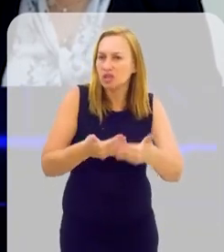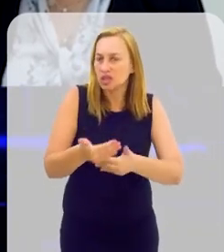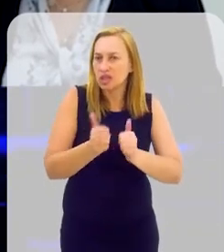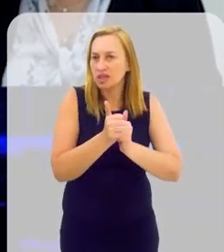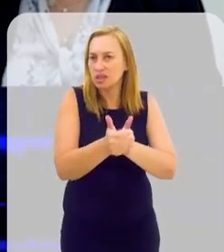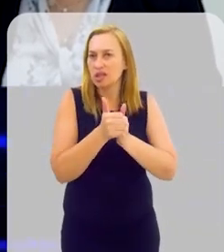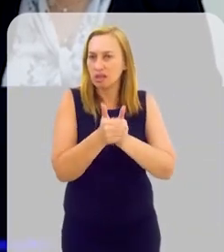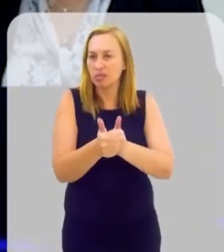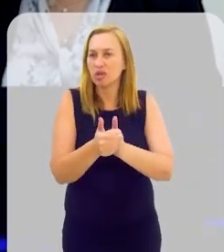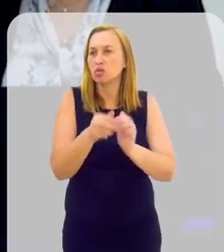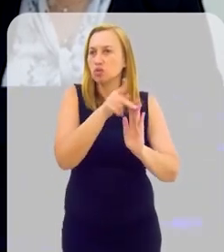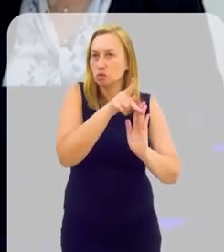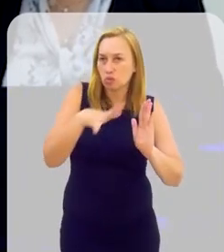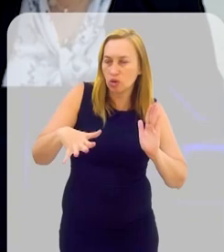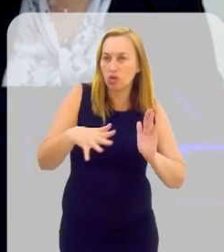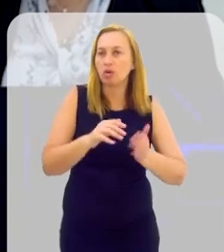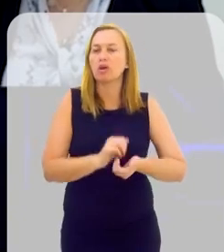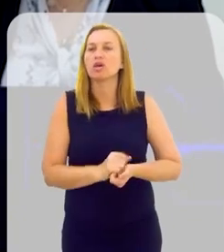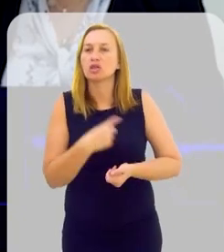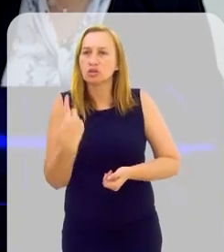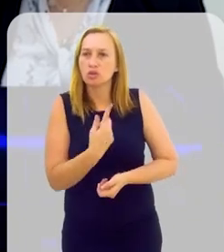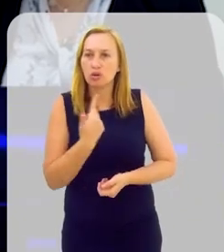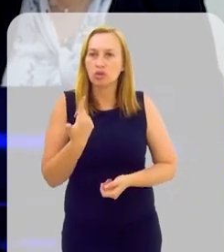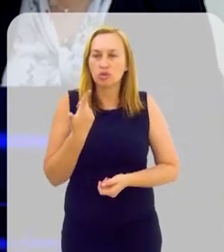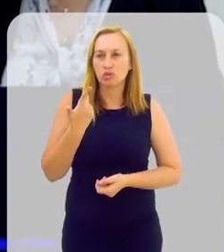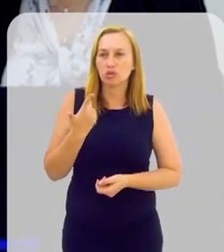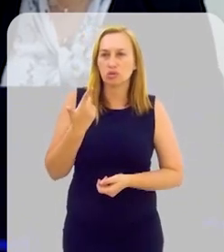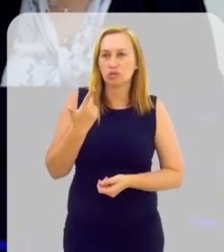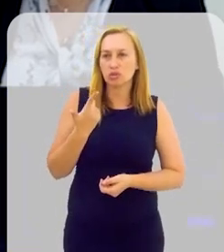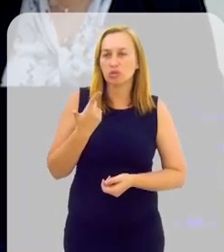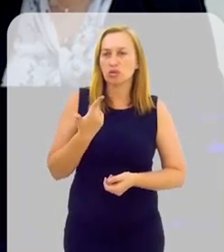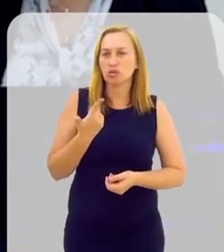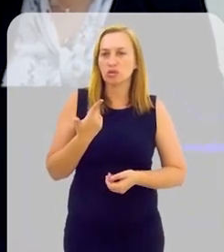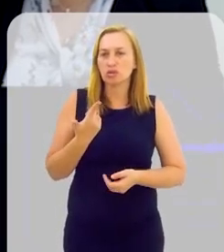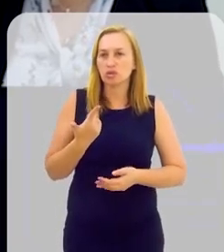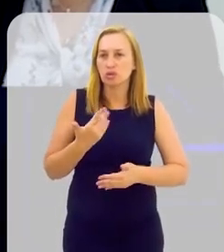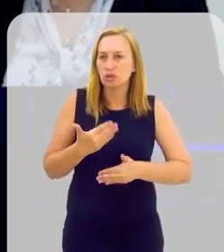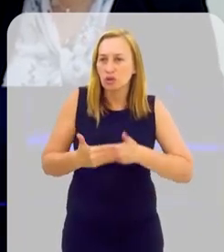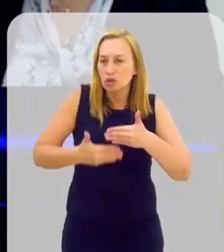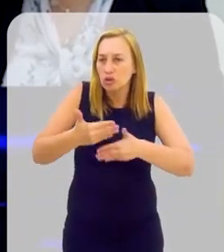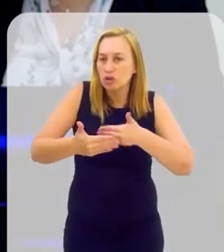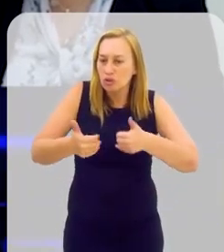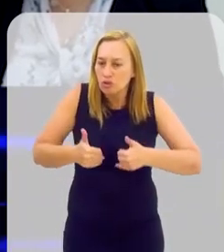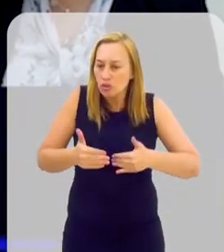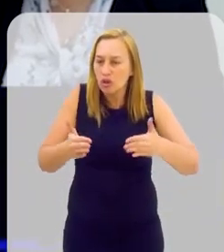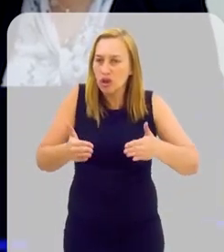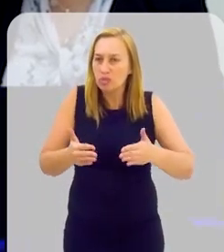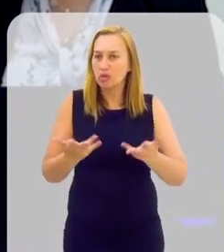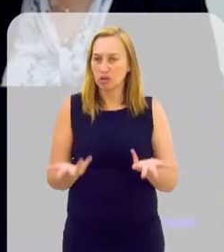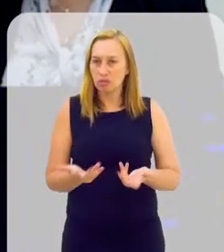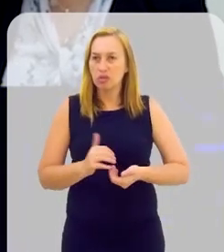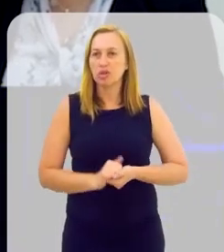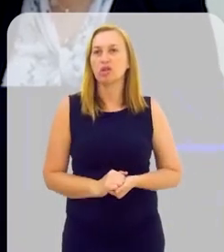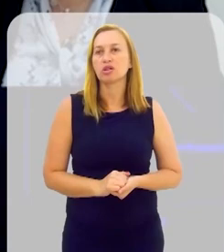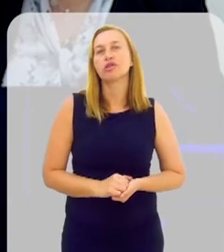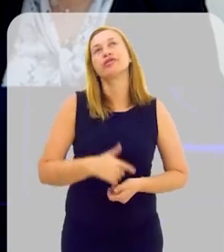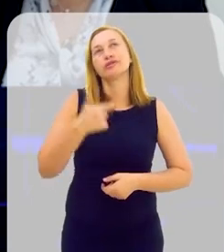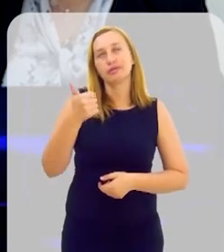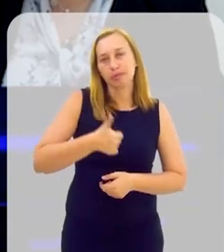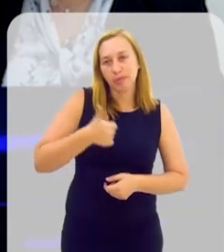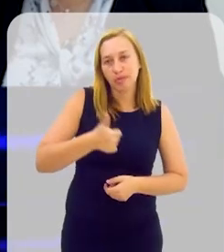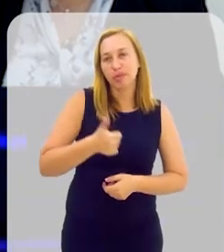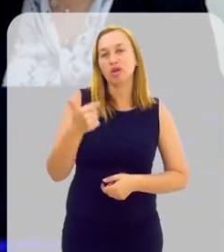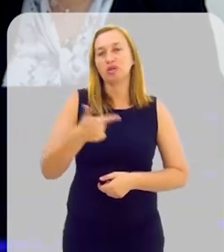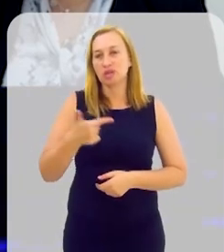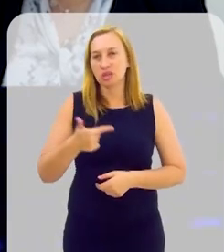processo de seguimento dos protocolos. E nós conseguimos, a partir dali, começar a ver luz no final do túnel. Claro